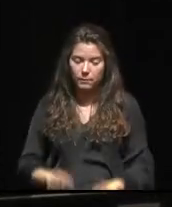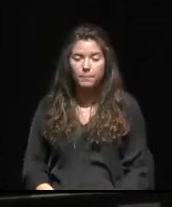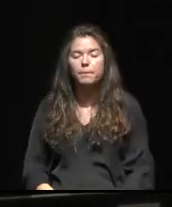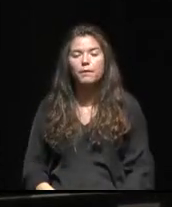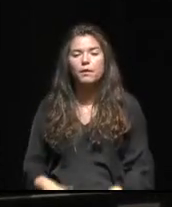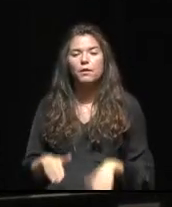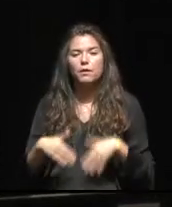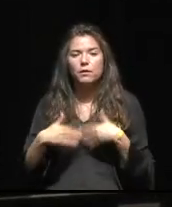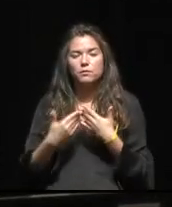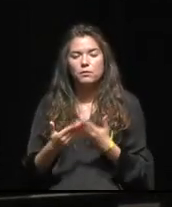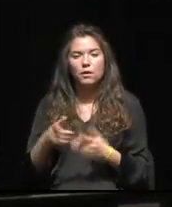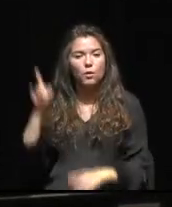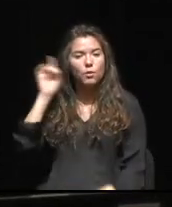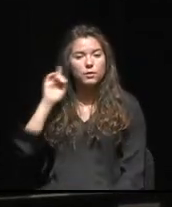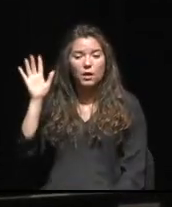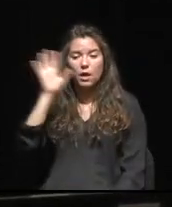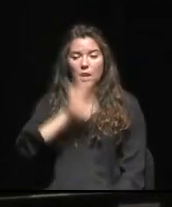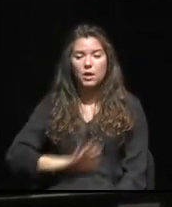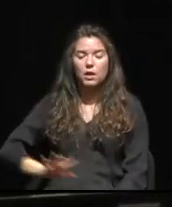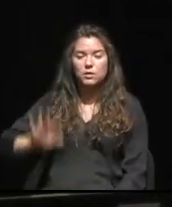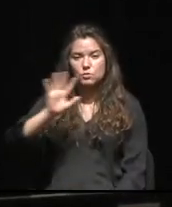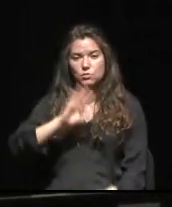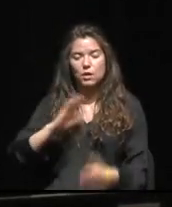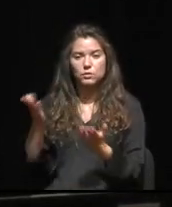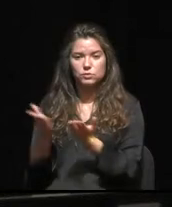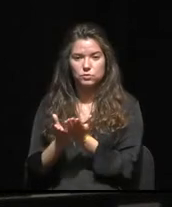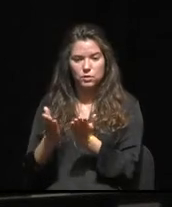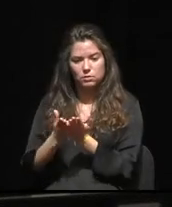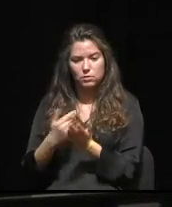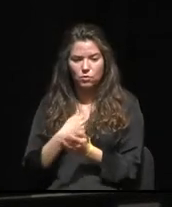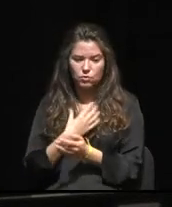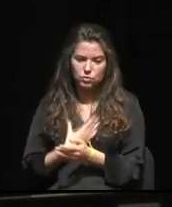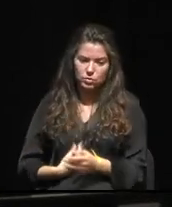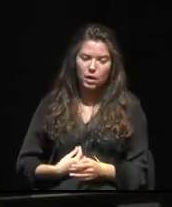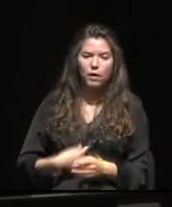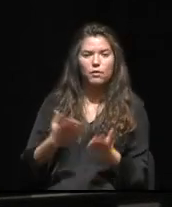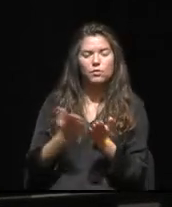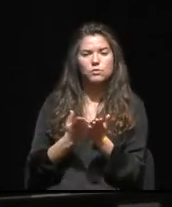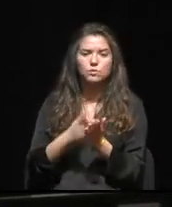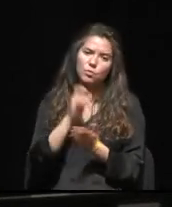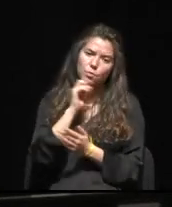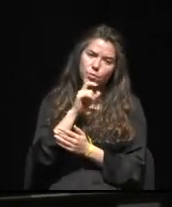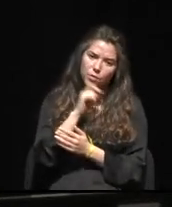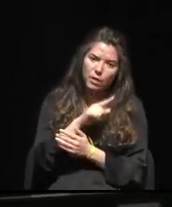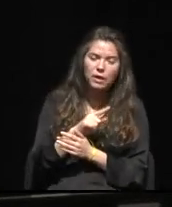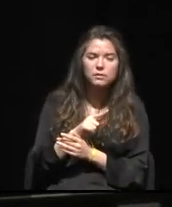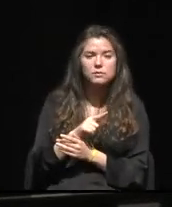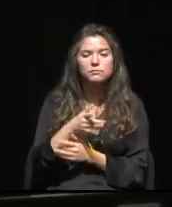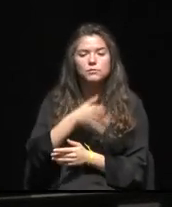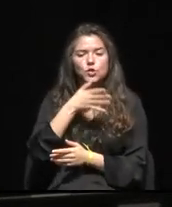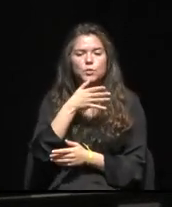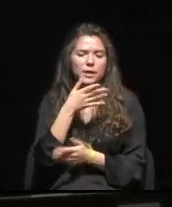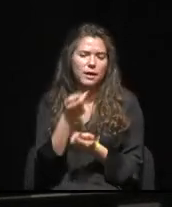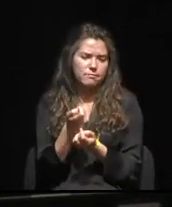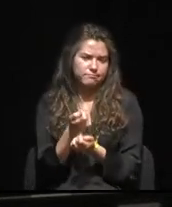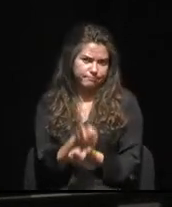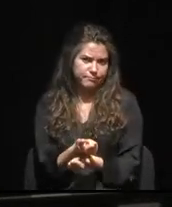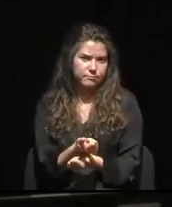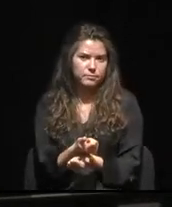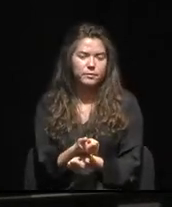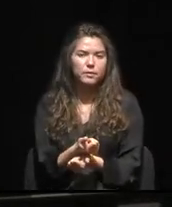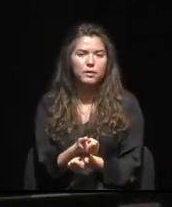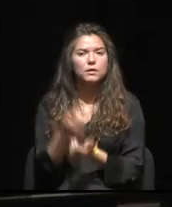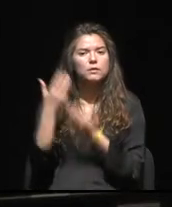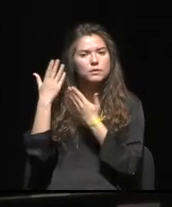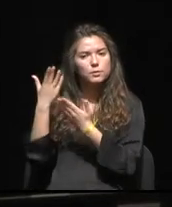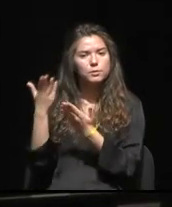relativamente ao Dia Nacional do Estudante eu gostava que os senhores me pudessem explicar o seguinte saudar